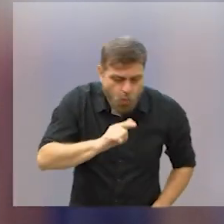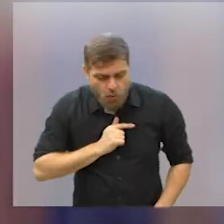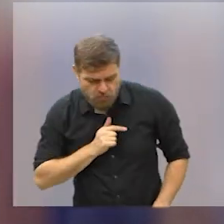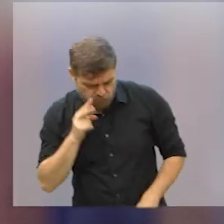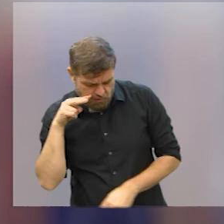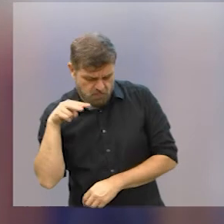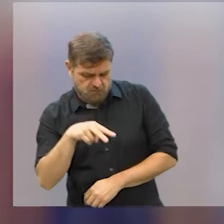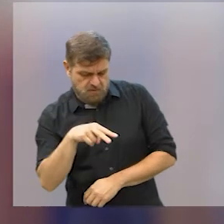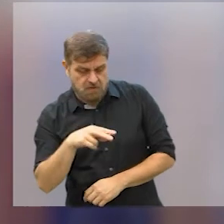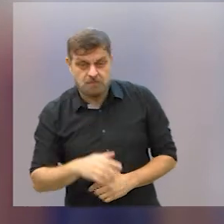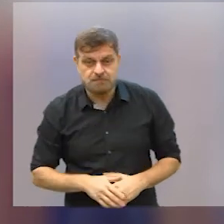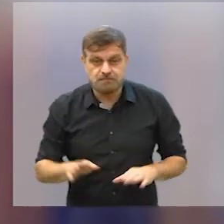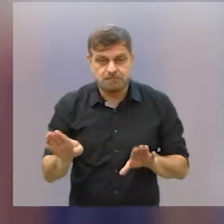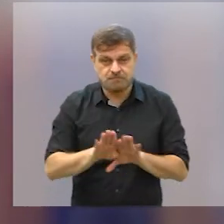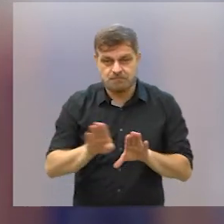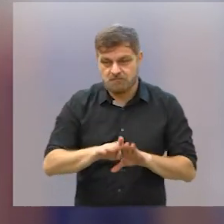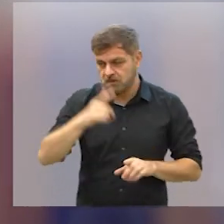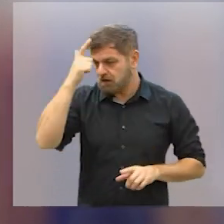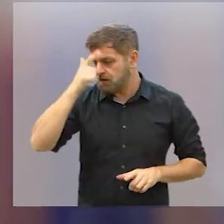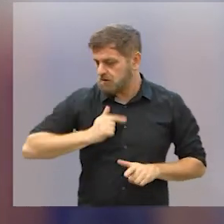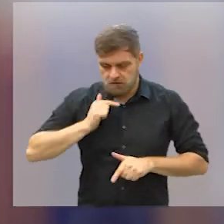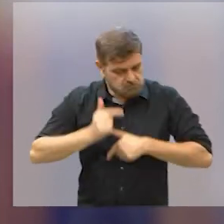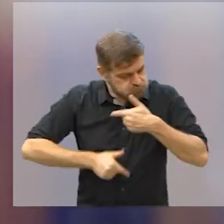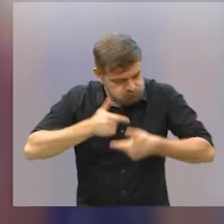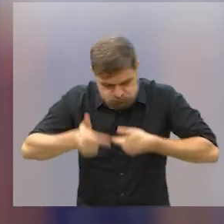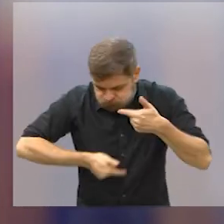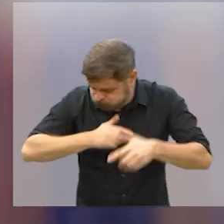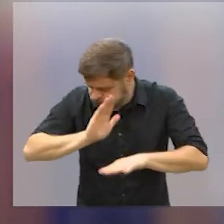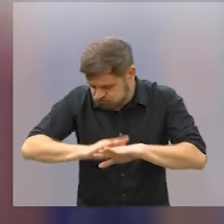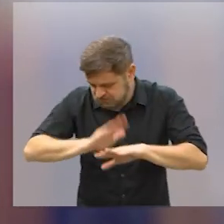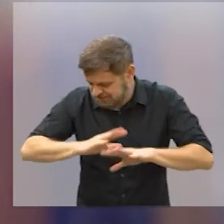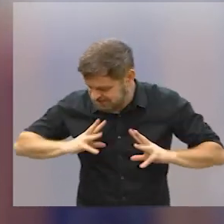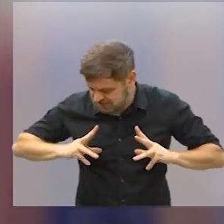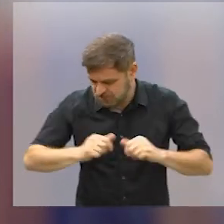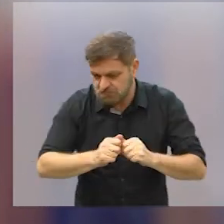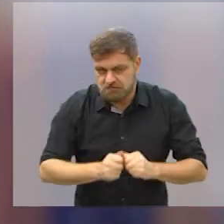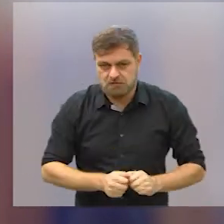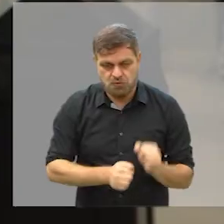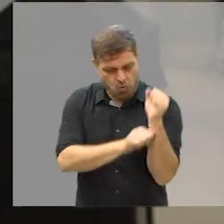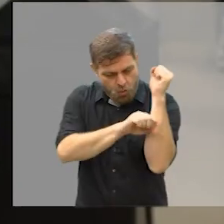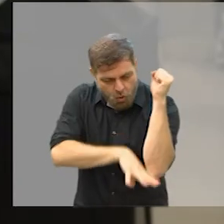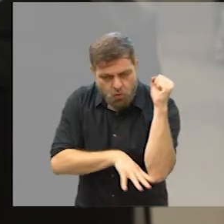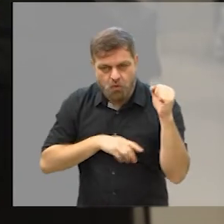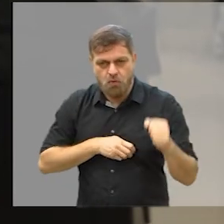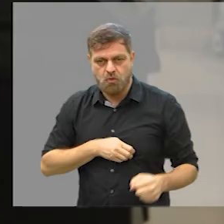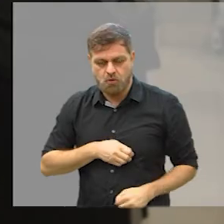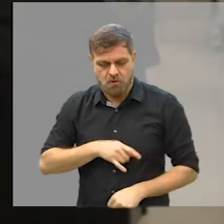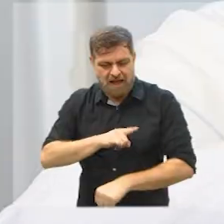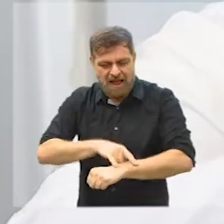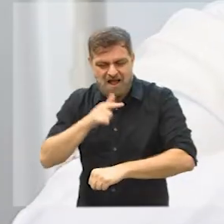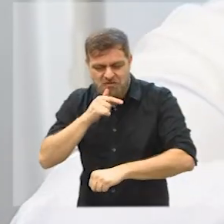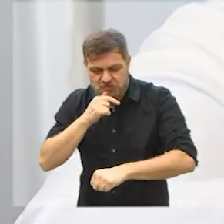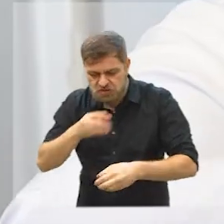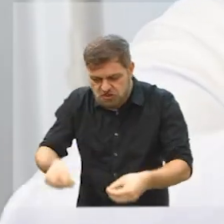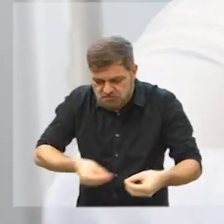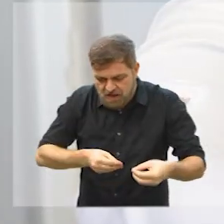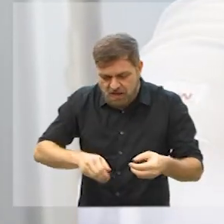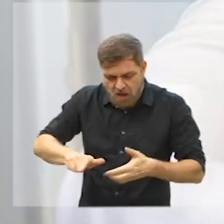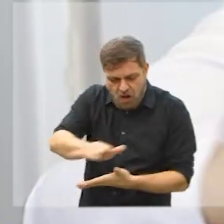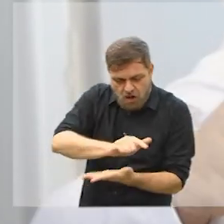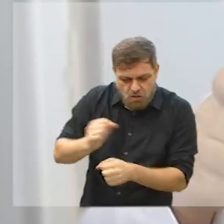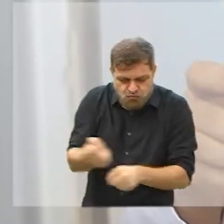mão. E eu fico fazendo tudo que precisa, assim, carta cocô, tirar jornal de xixi, tudo que precisa eu tô lá. E ela também tá correndo